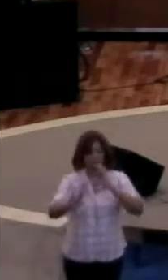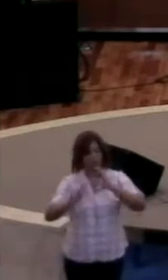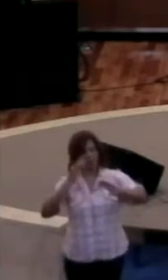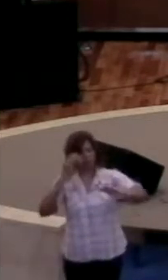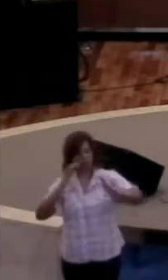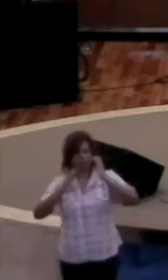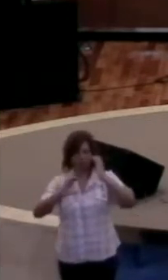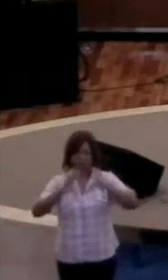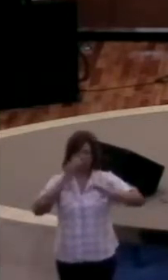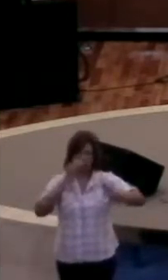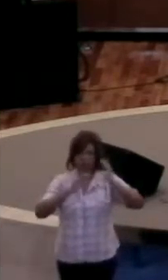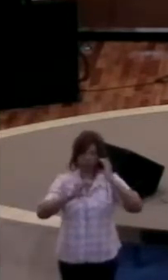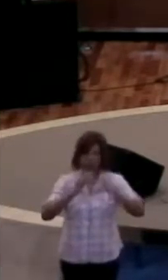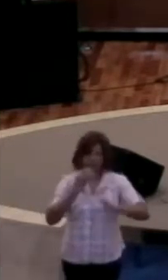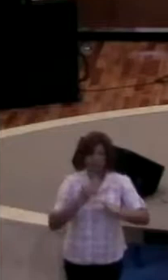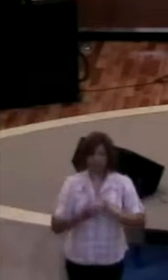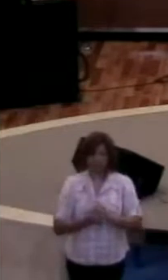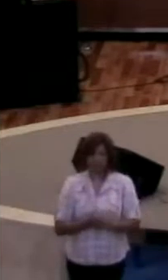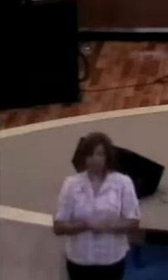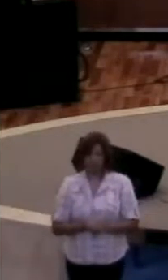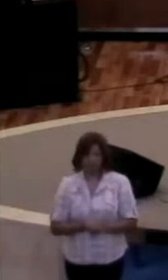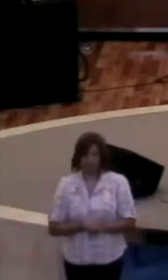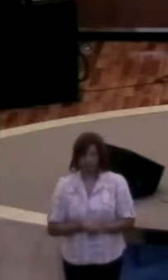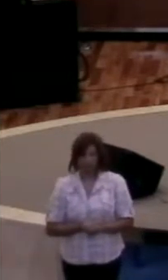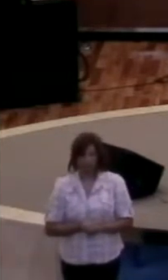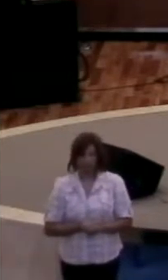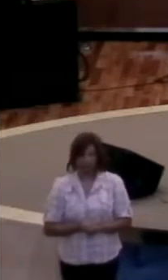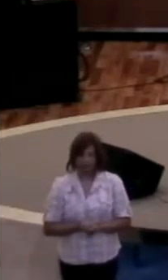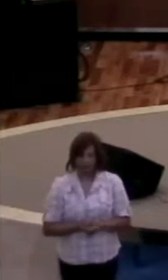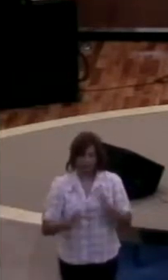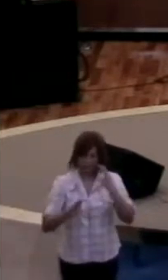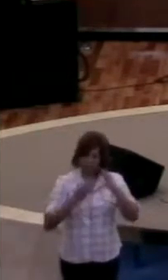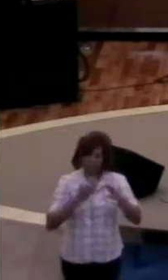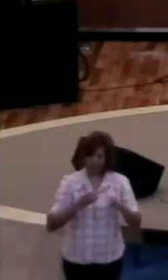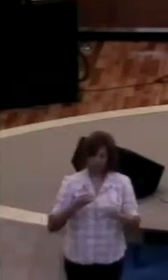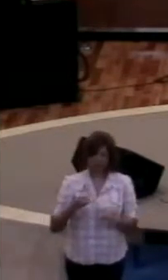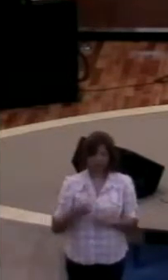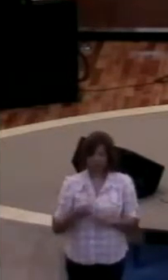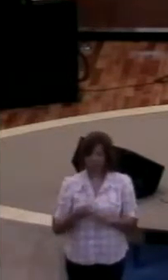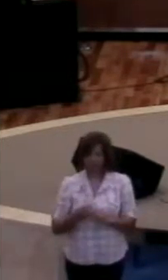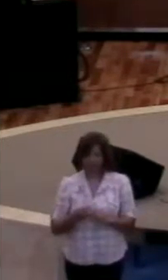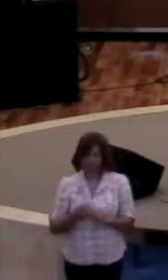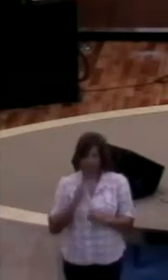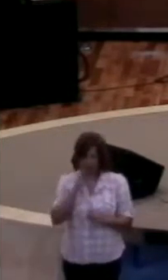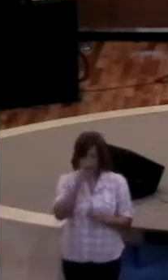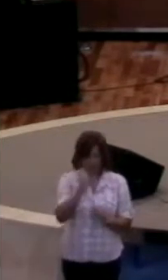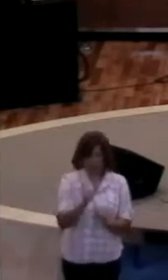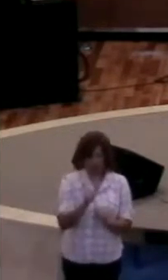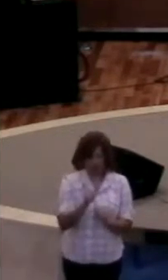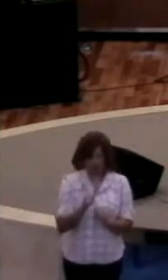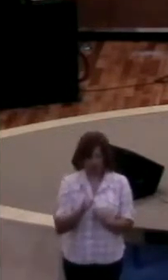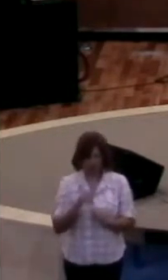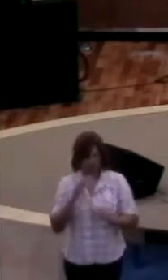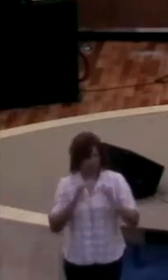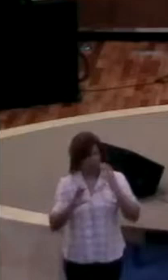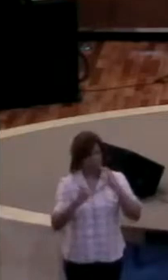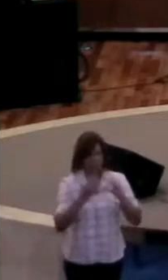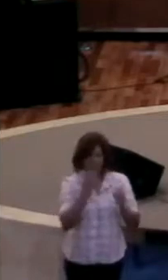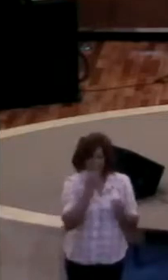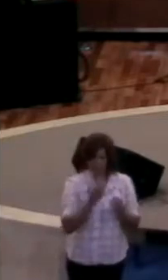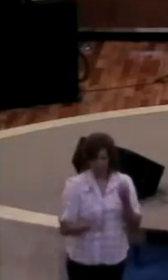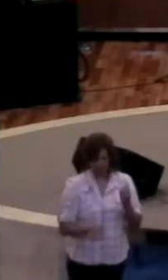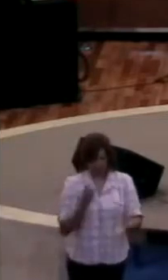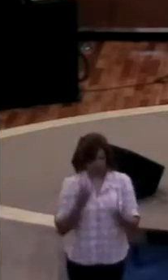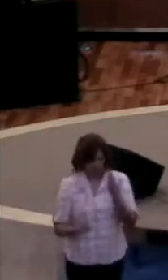né? Ela, corinho de óleo de fogo, varão de fogo, com língua de fogo, com óleo de fogo, com pé de fogo.